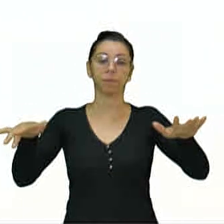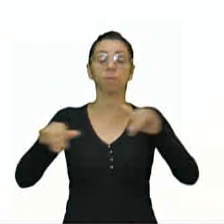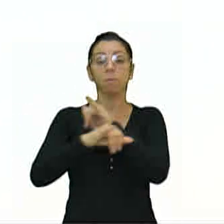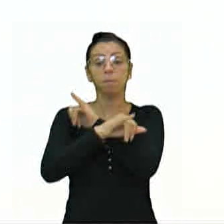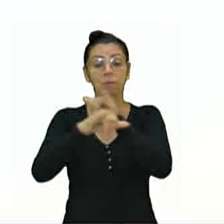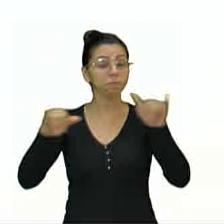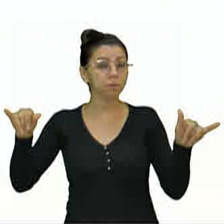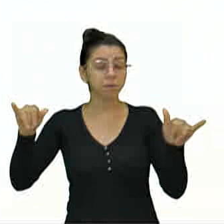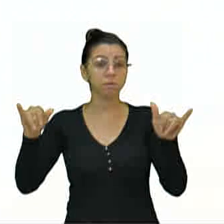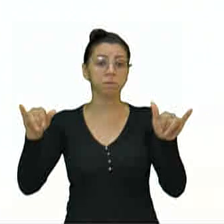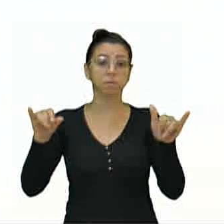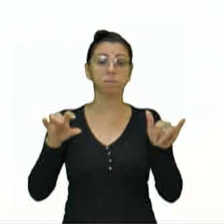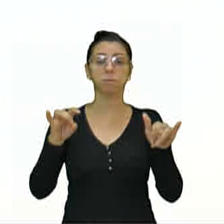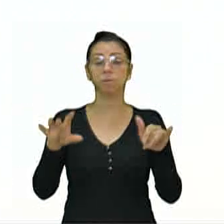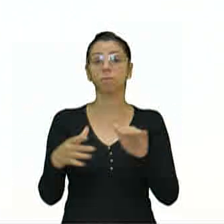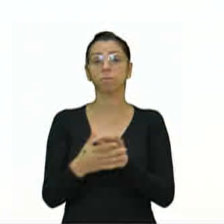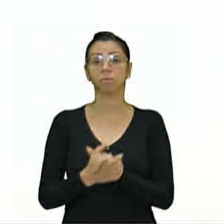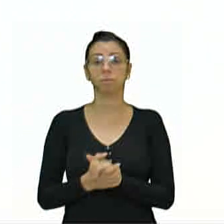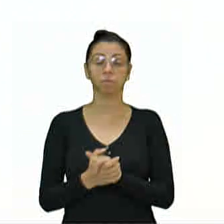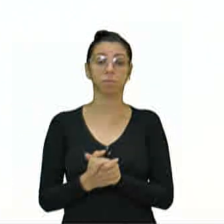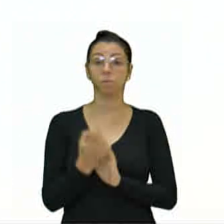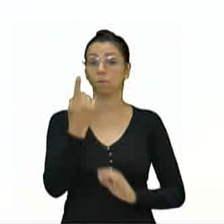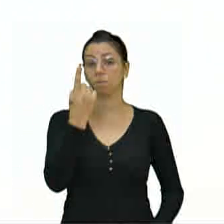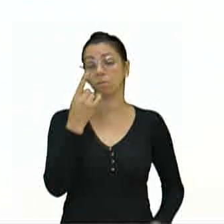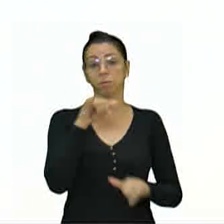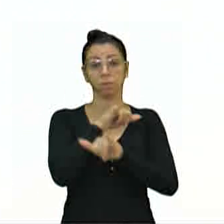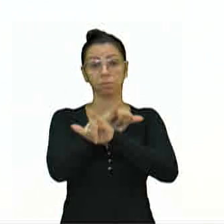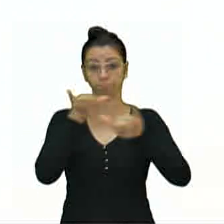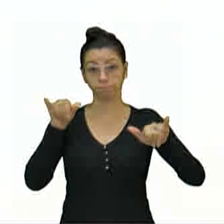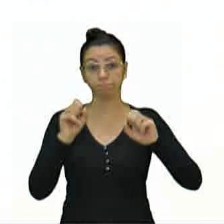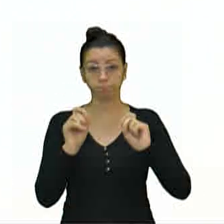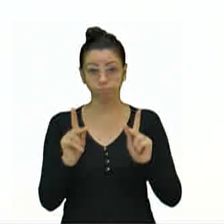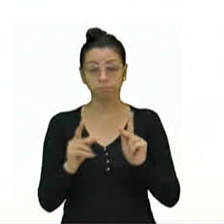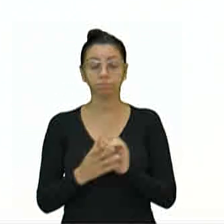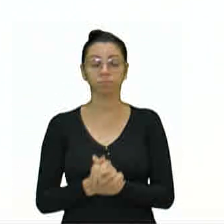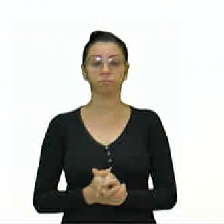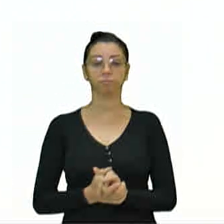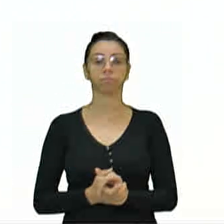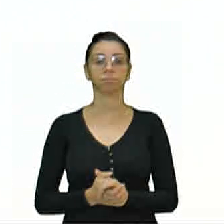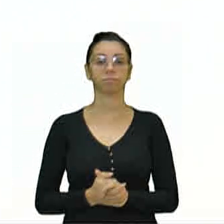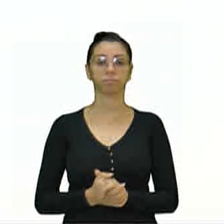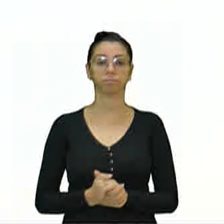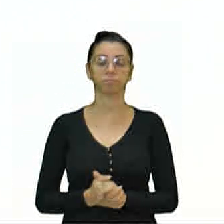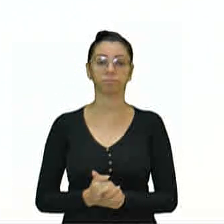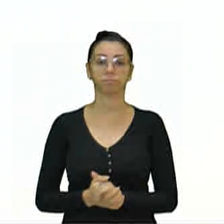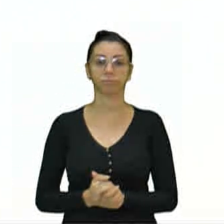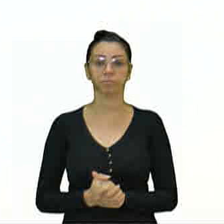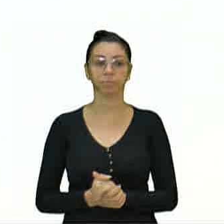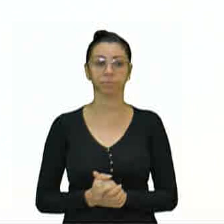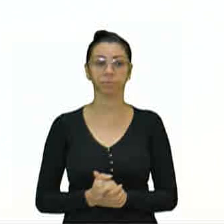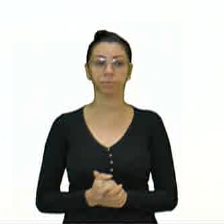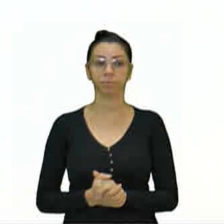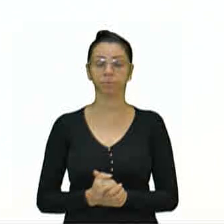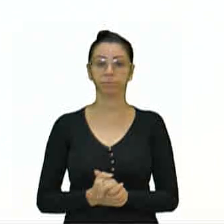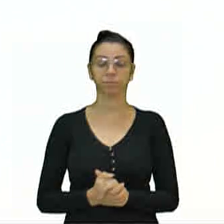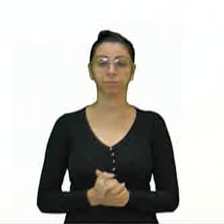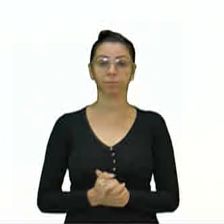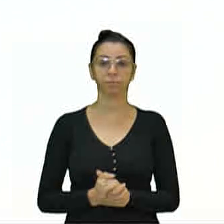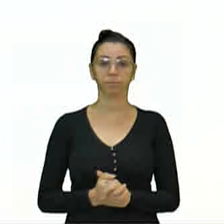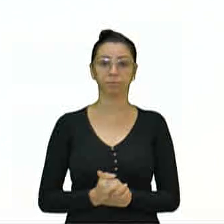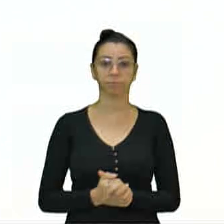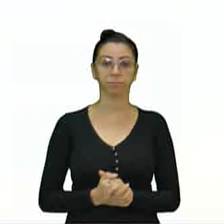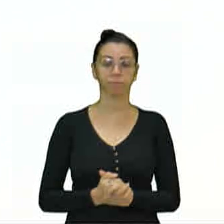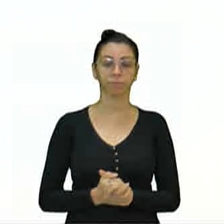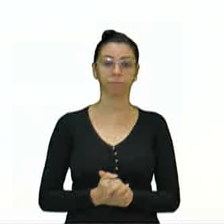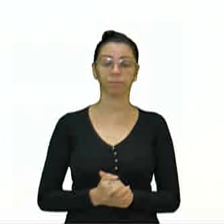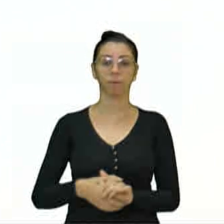com um único anúncio. Beleza? E a expressão leisure activity, nesse caso aqui,